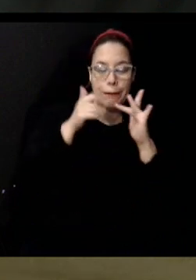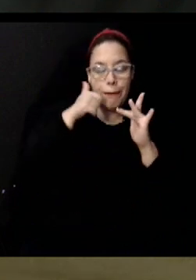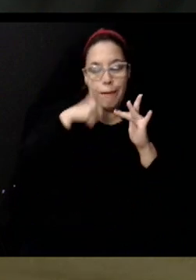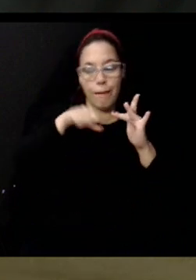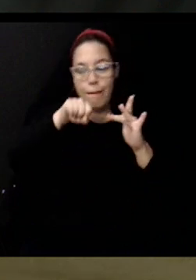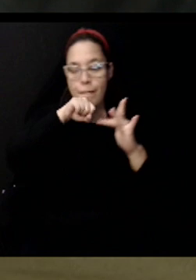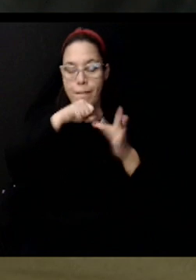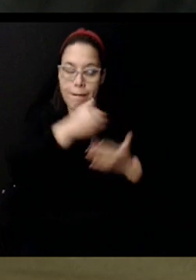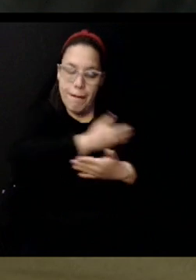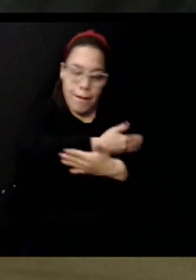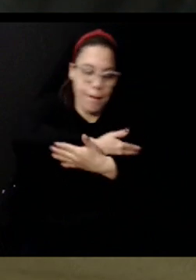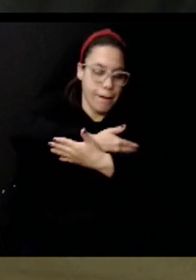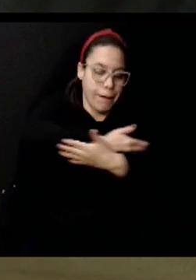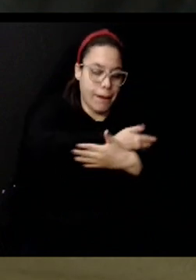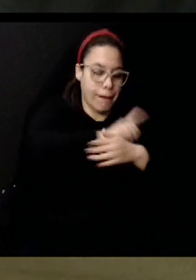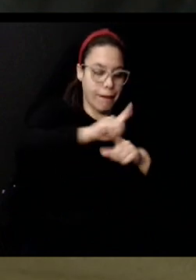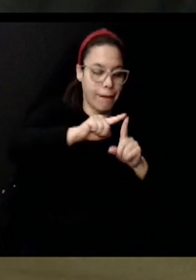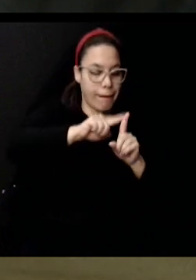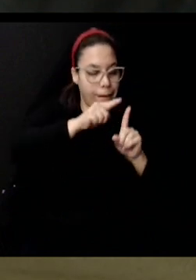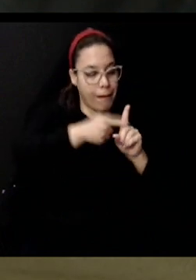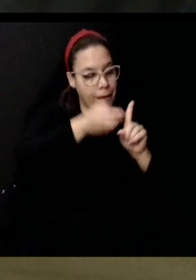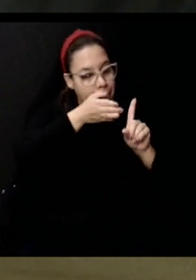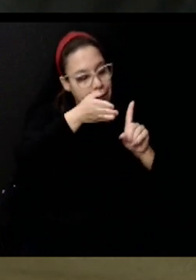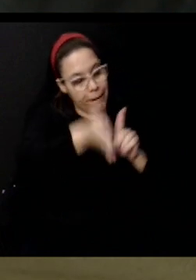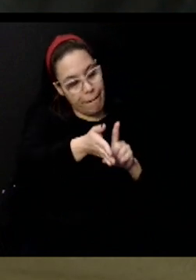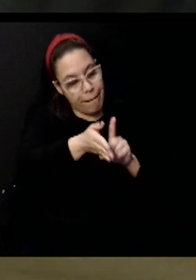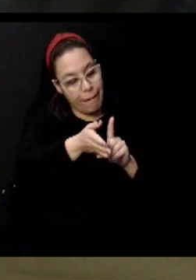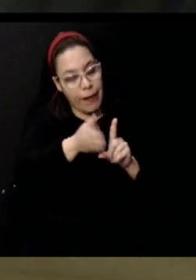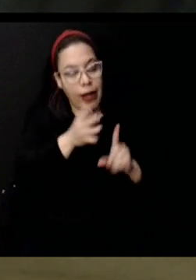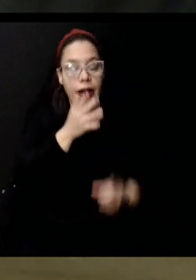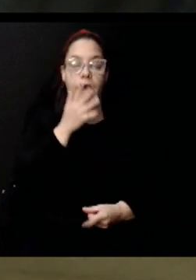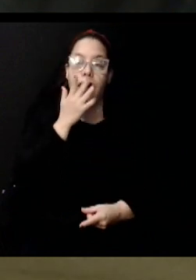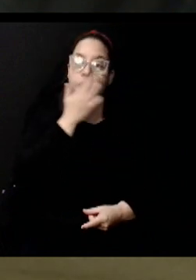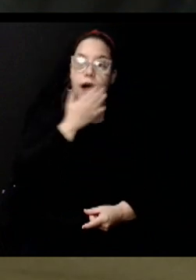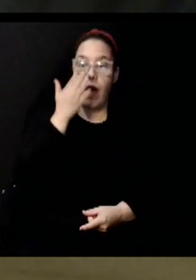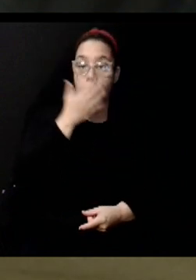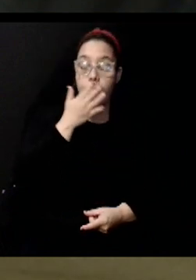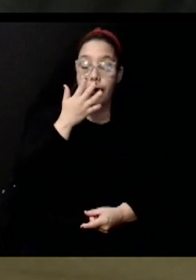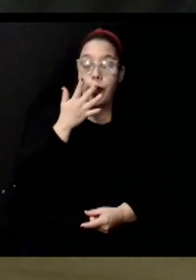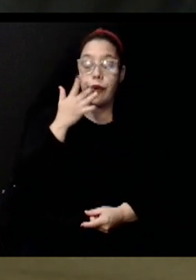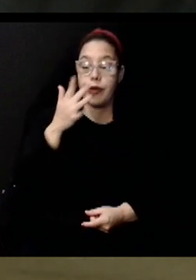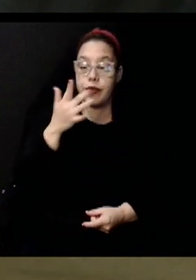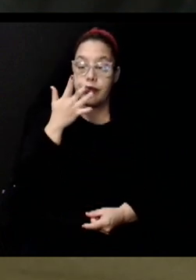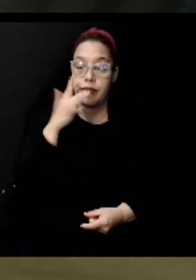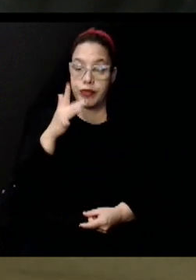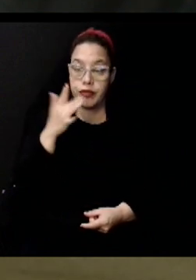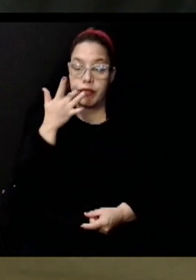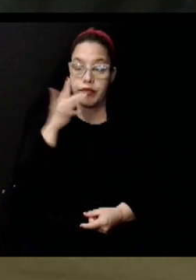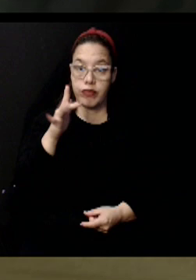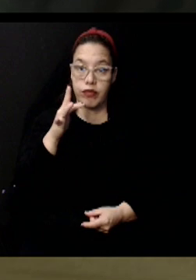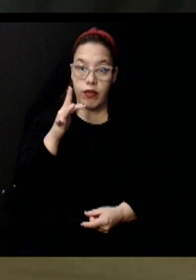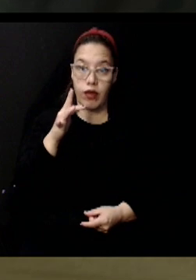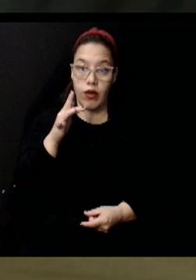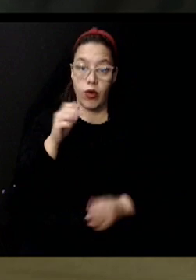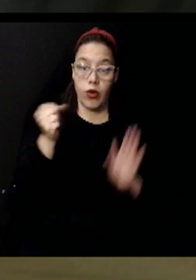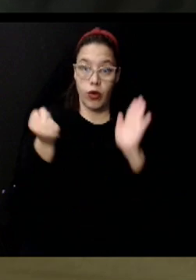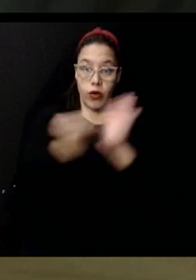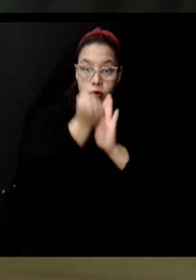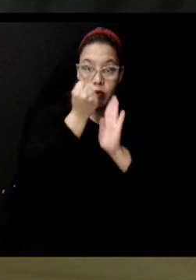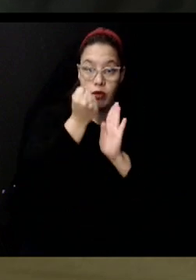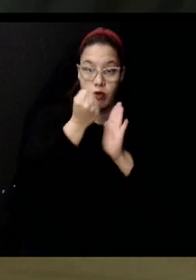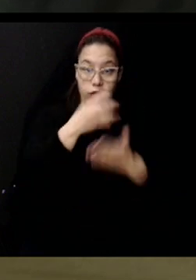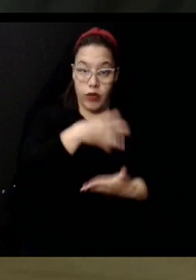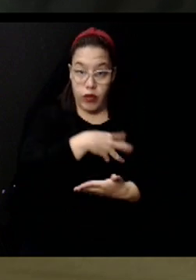logo após o parto. A cor dourada foi escolhida pela Organização Mundial da Saúde por simbolizar o leite materno como